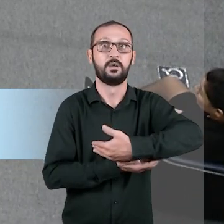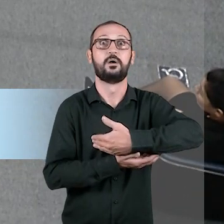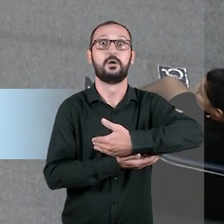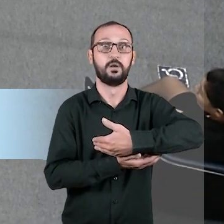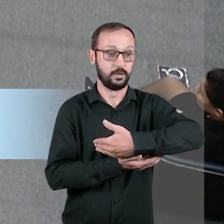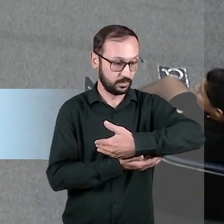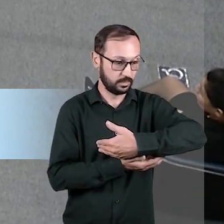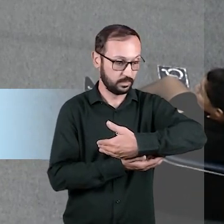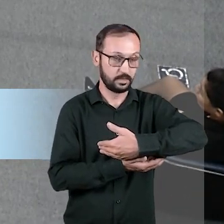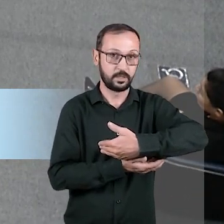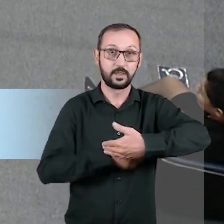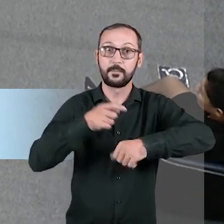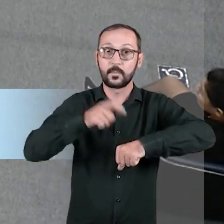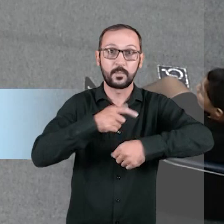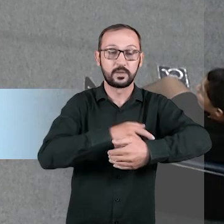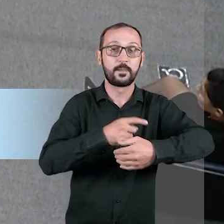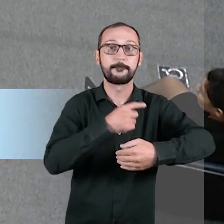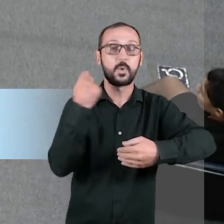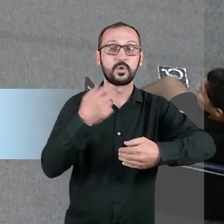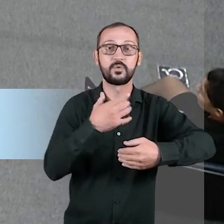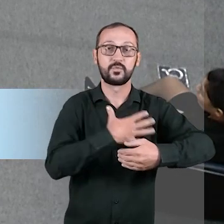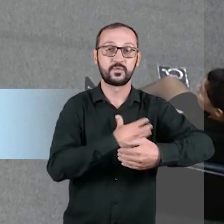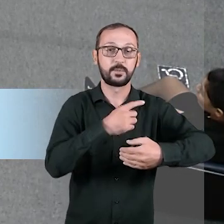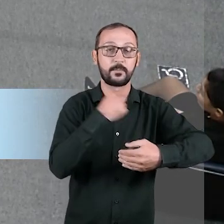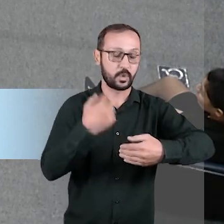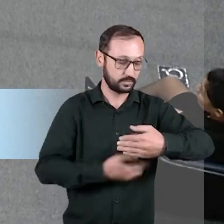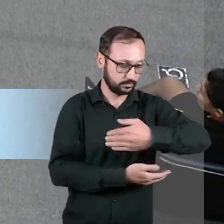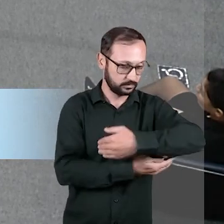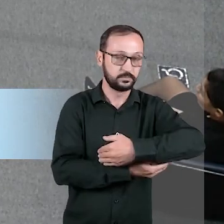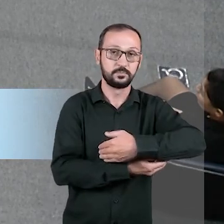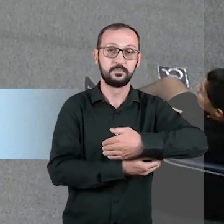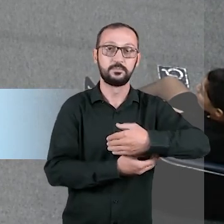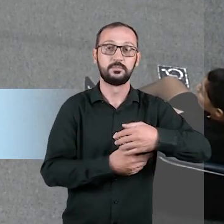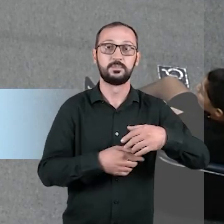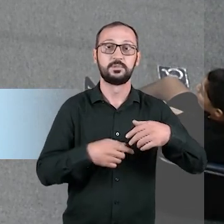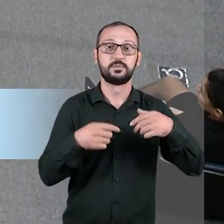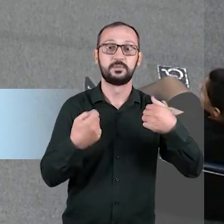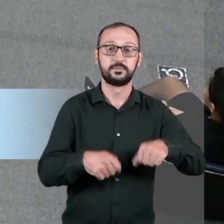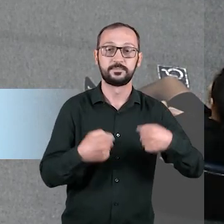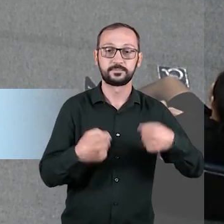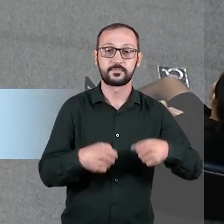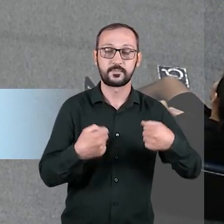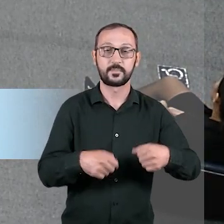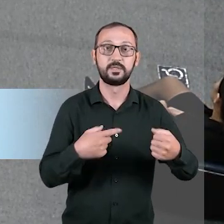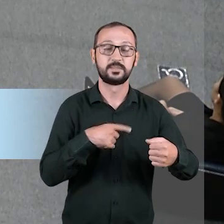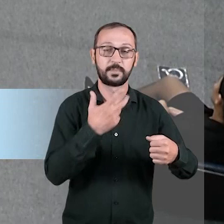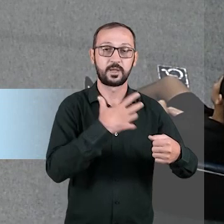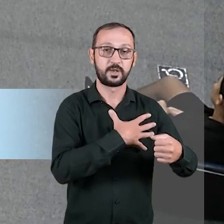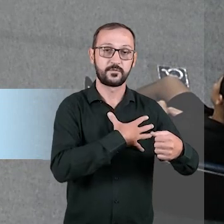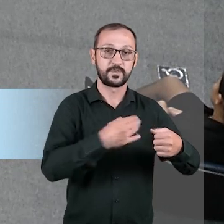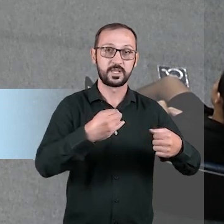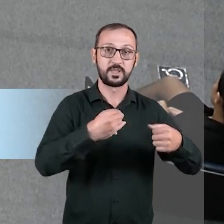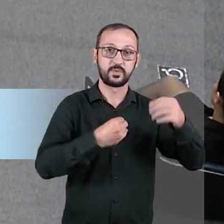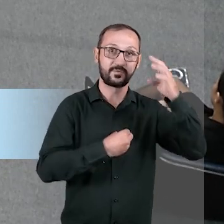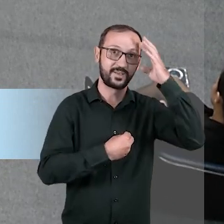verdade, ela morre ali, né, aquele filho. Sim, né? porque ela idealiza ela precisa filho enterrar perfeito. aquele